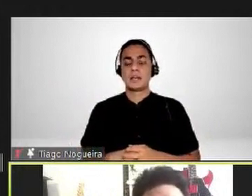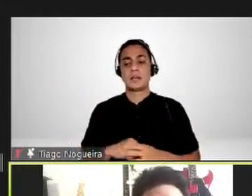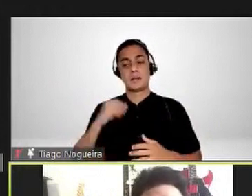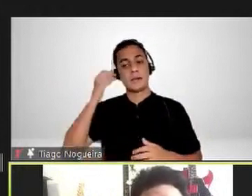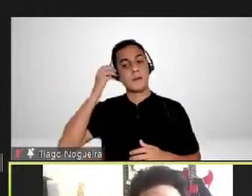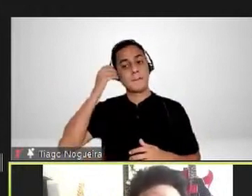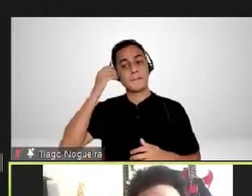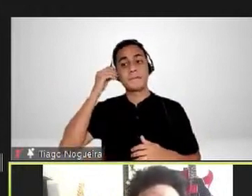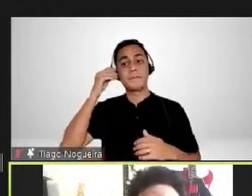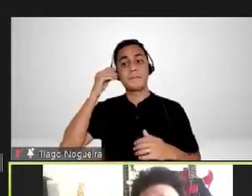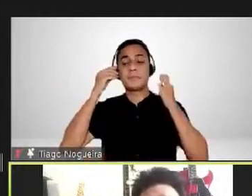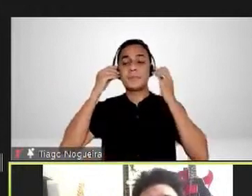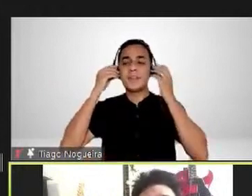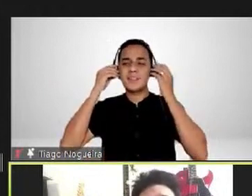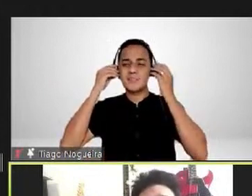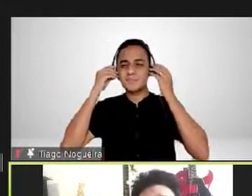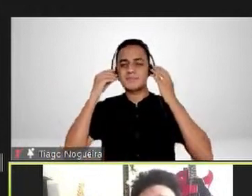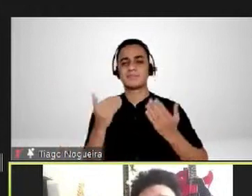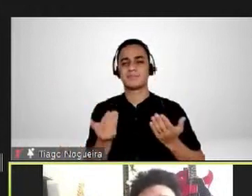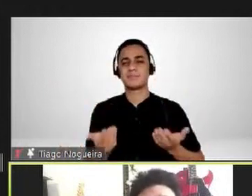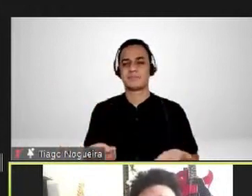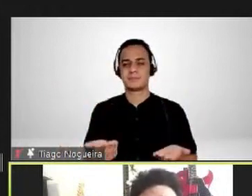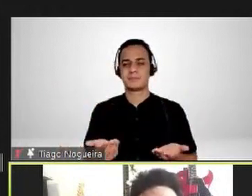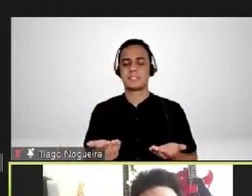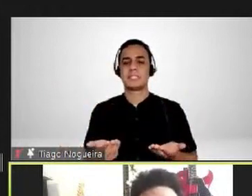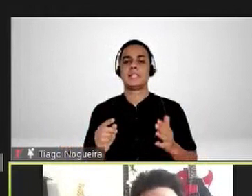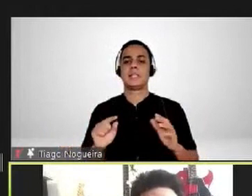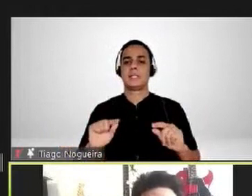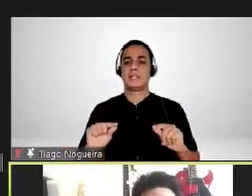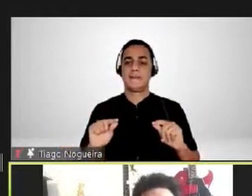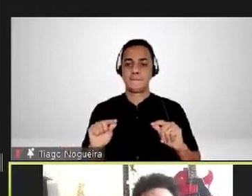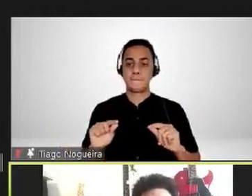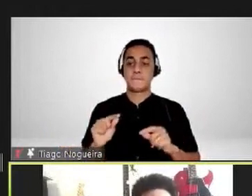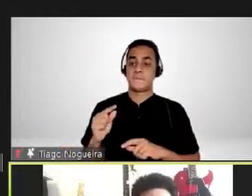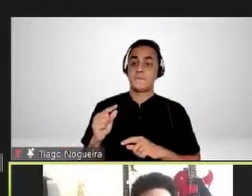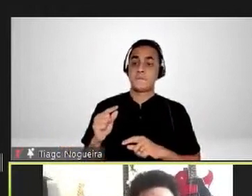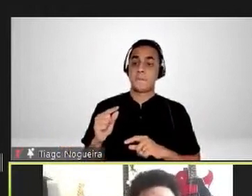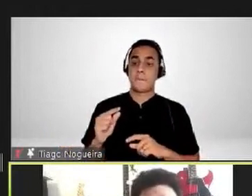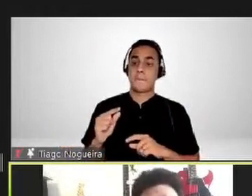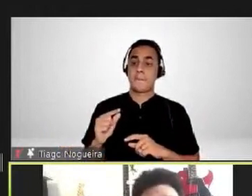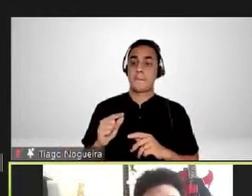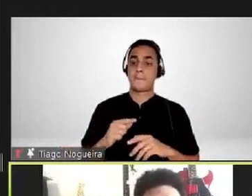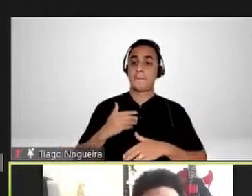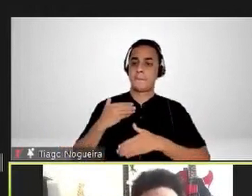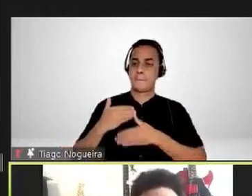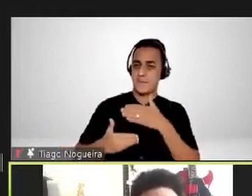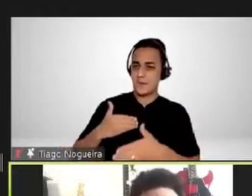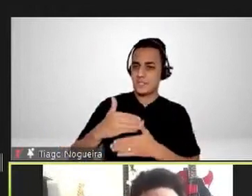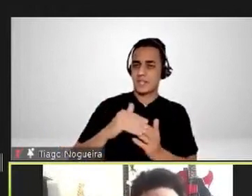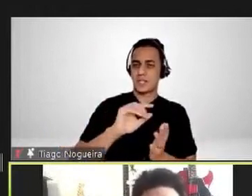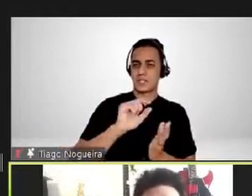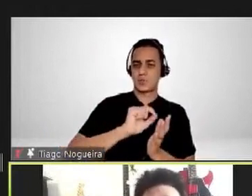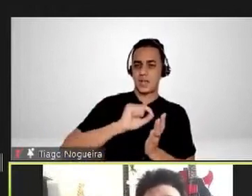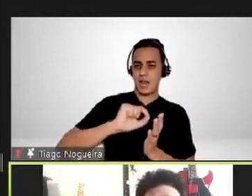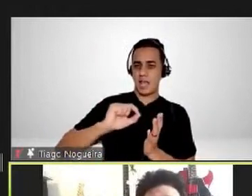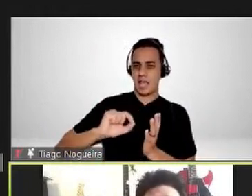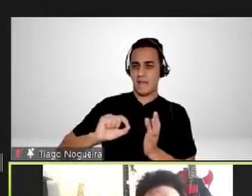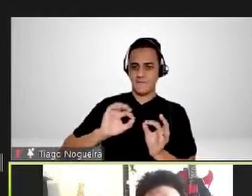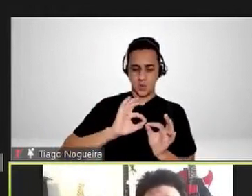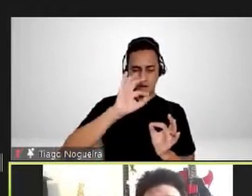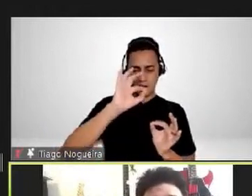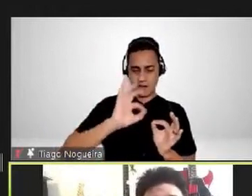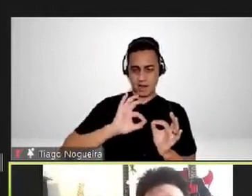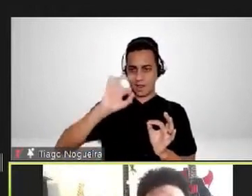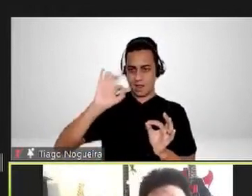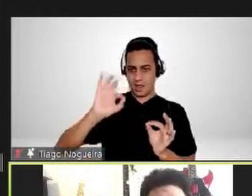Então, o processo gráfico, esse processo de produção de linhas, é um